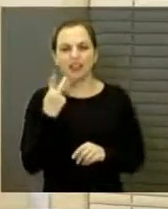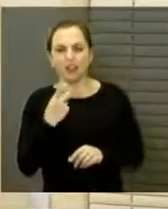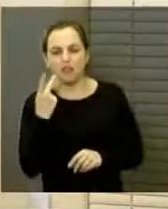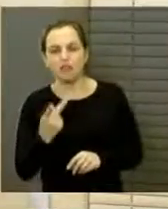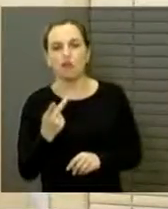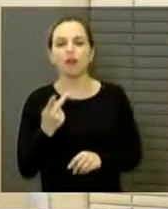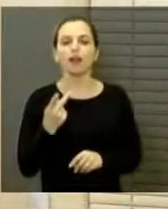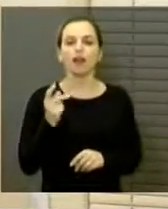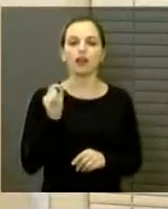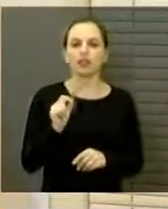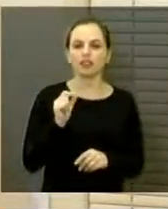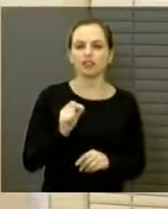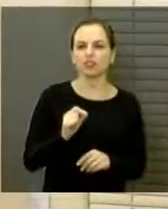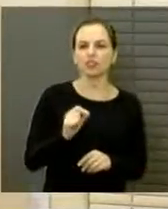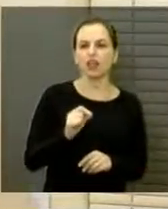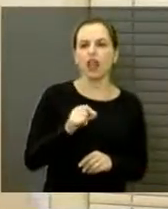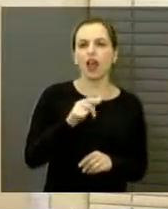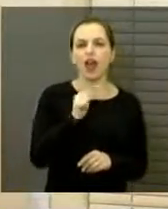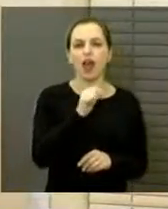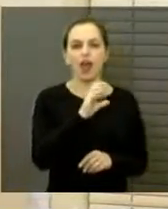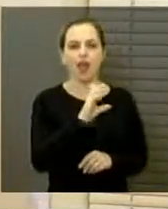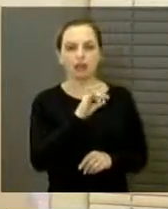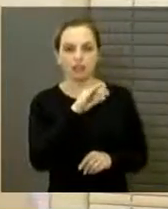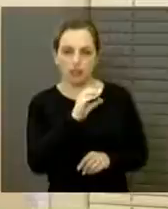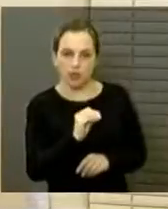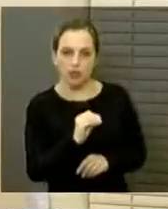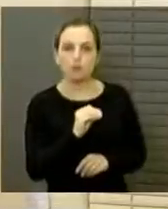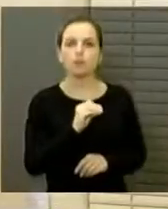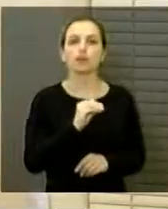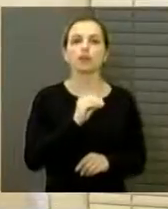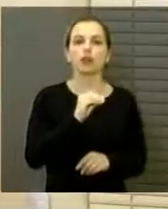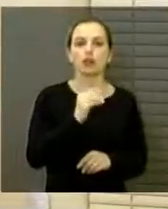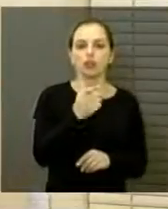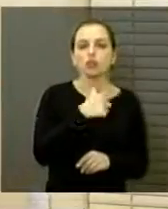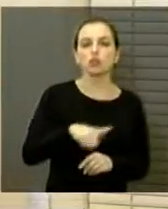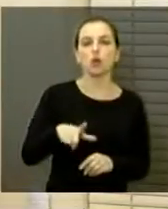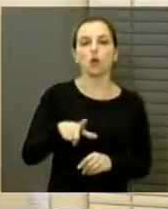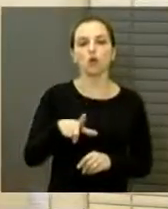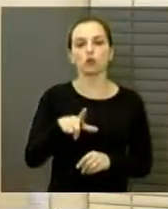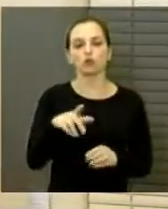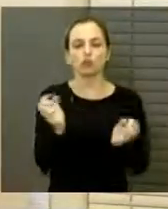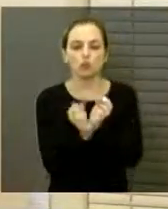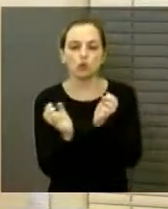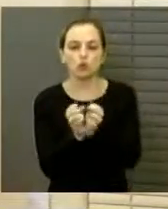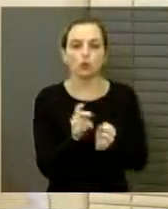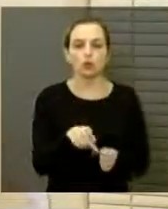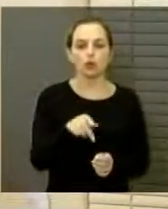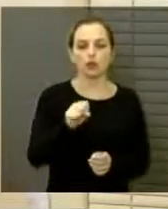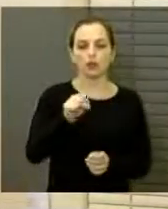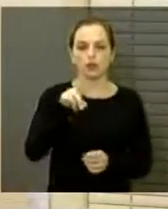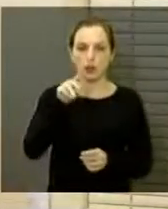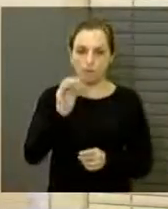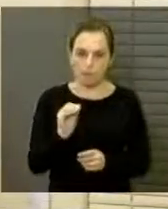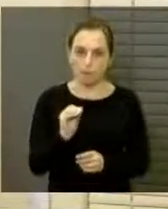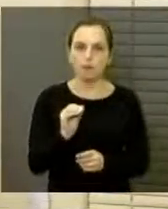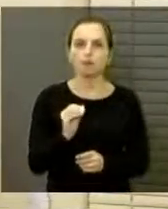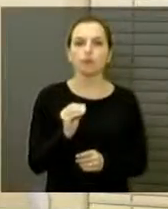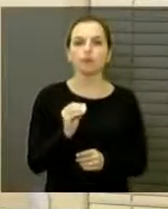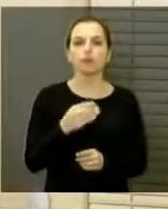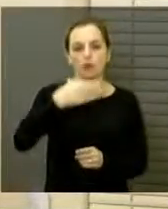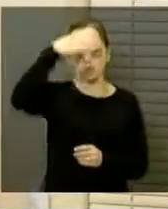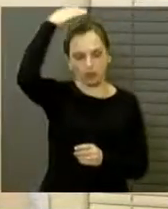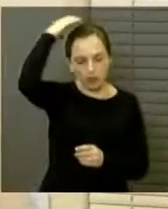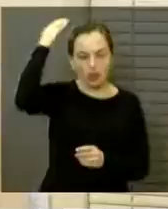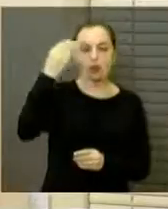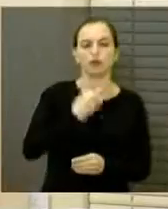Armadas. Ele cita o senhor Aécio Neves nominalmente e a cúpula do PSDB. Ele cita o Michel Temer, que hoje ocupa a presidência da